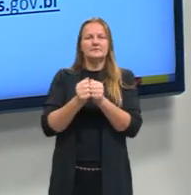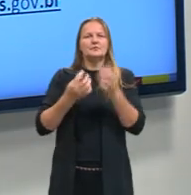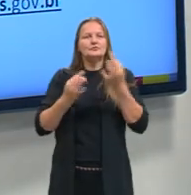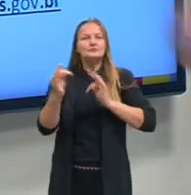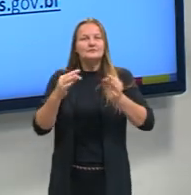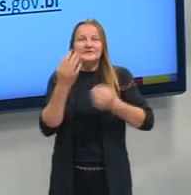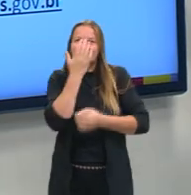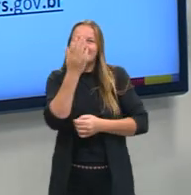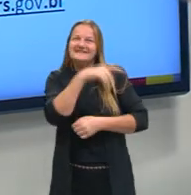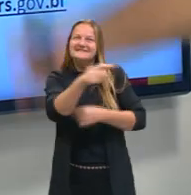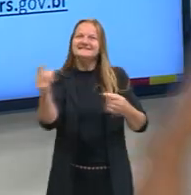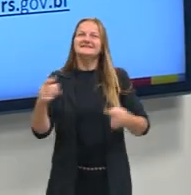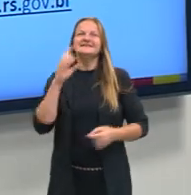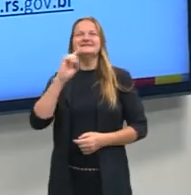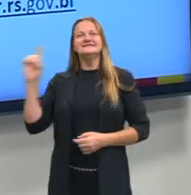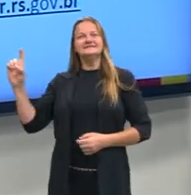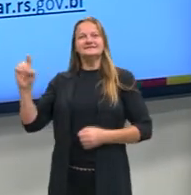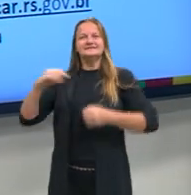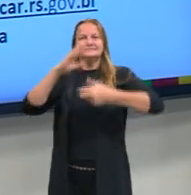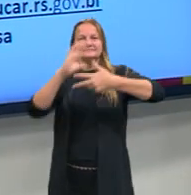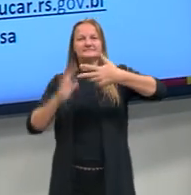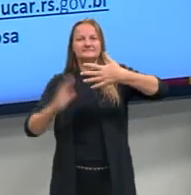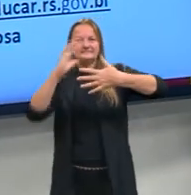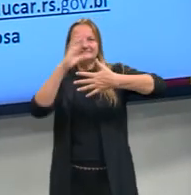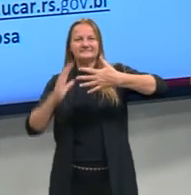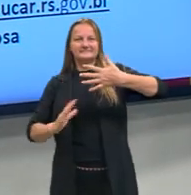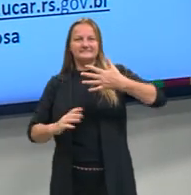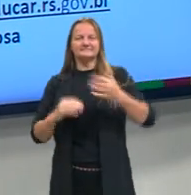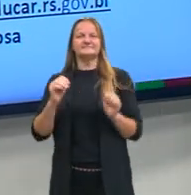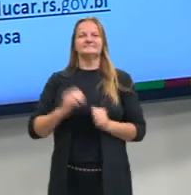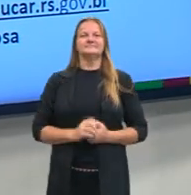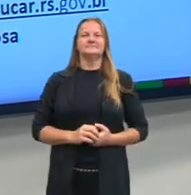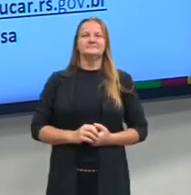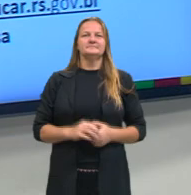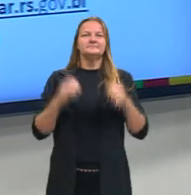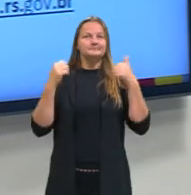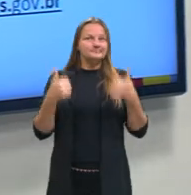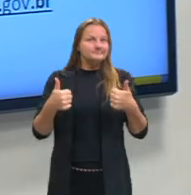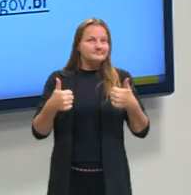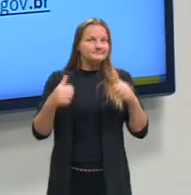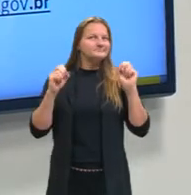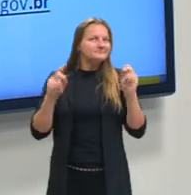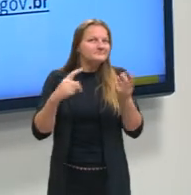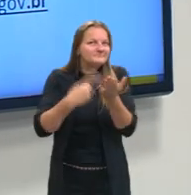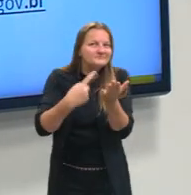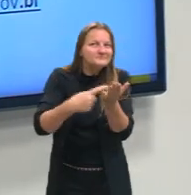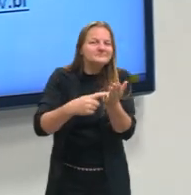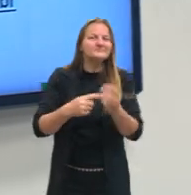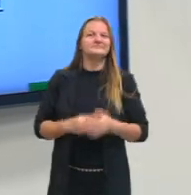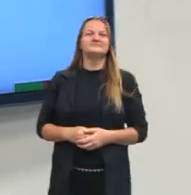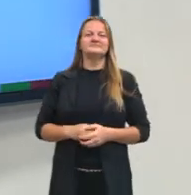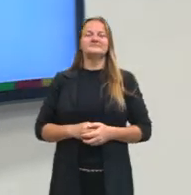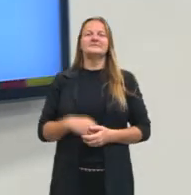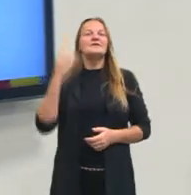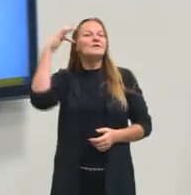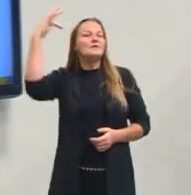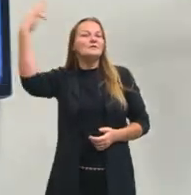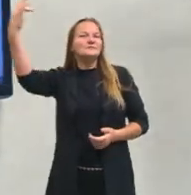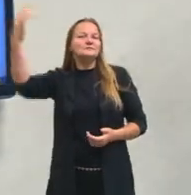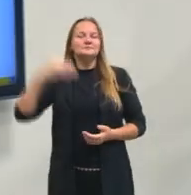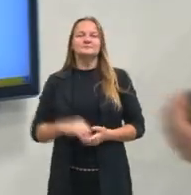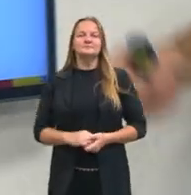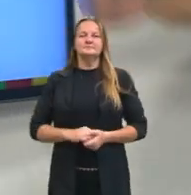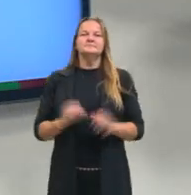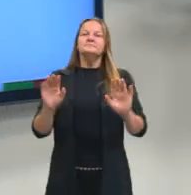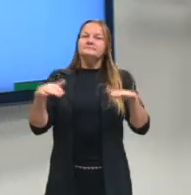técnica na minha frente é que minha direita as meninas da libras certo tudo combinado então vamos uma sala de fotografia bom